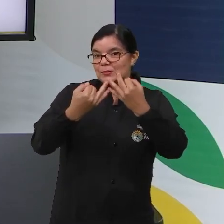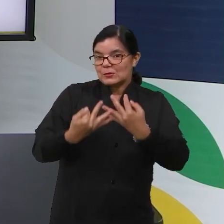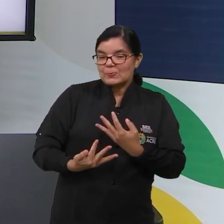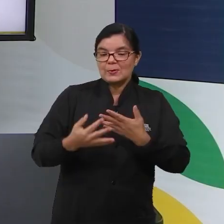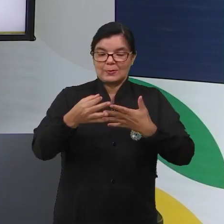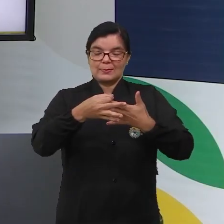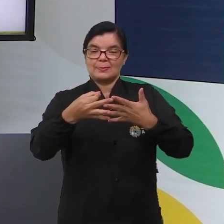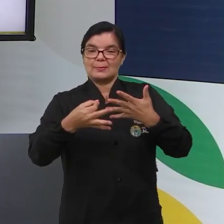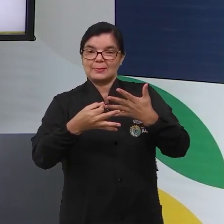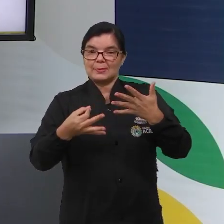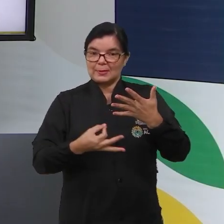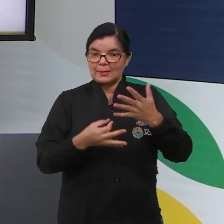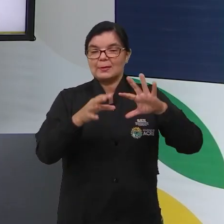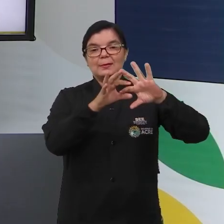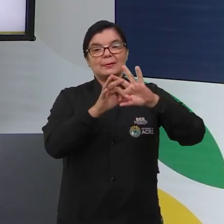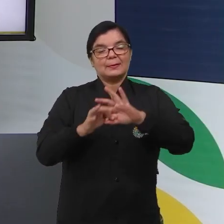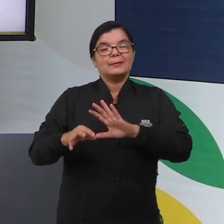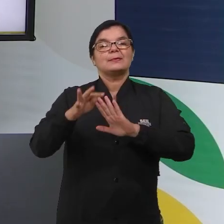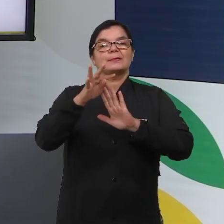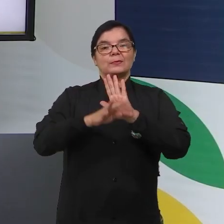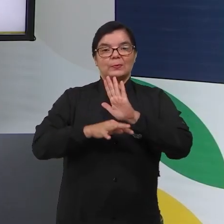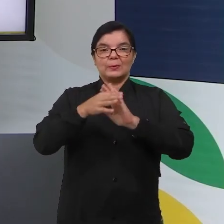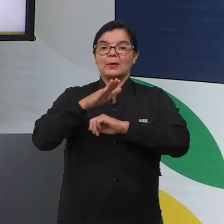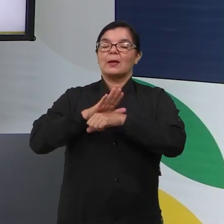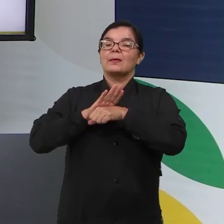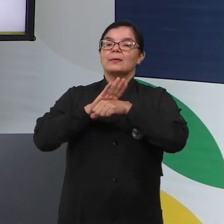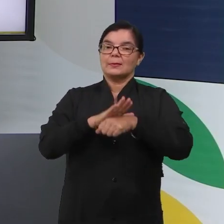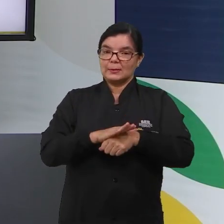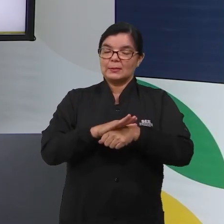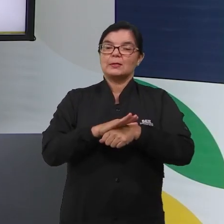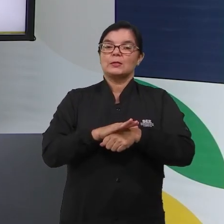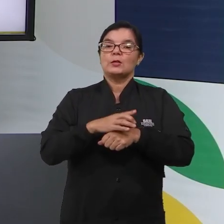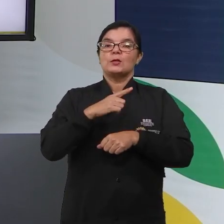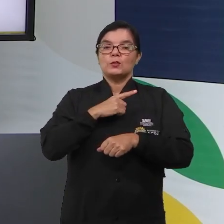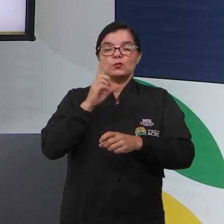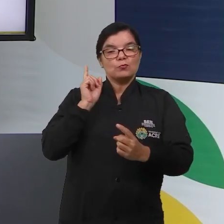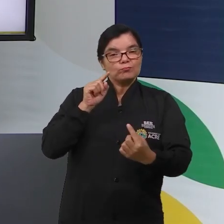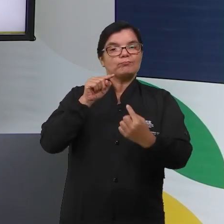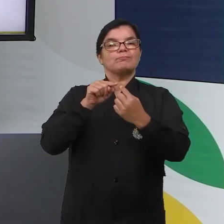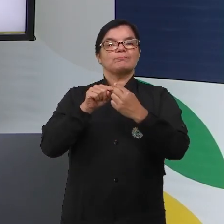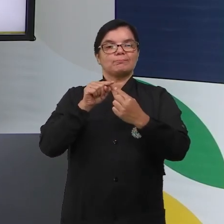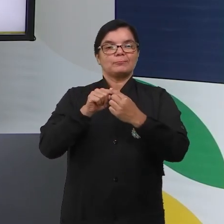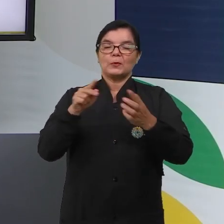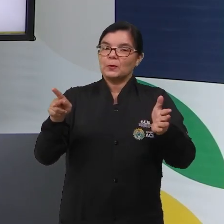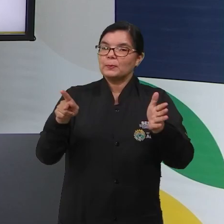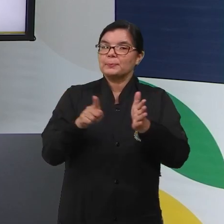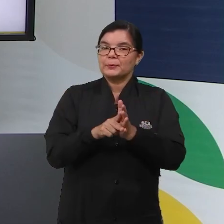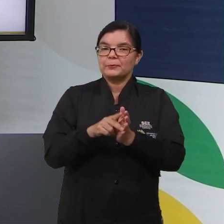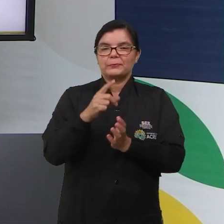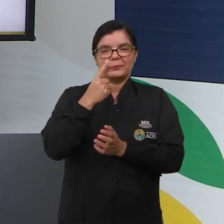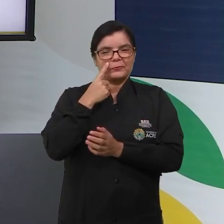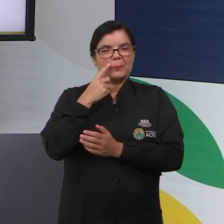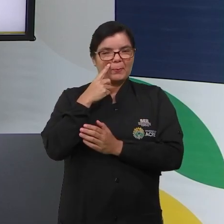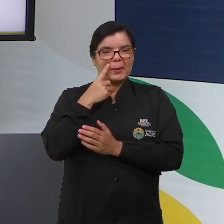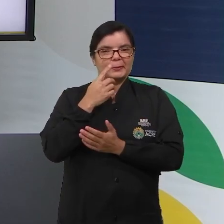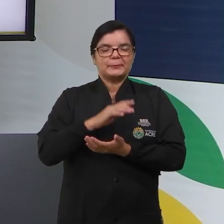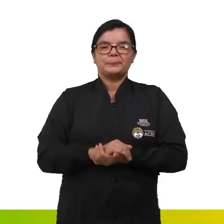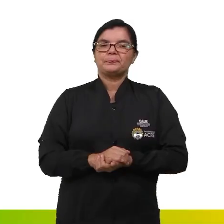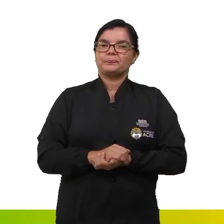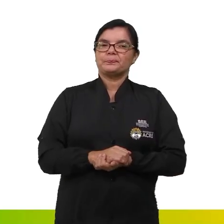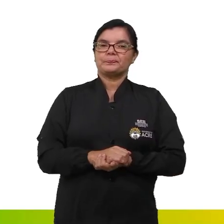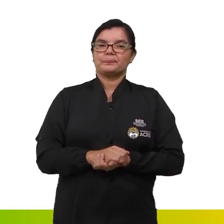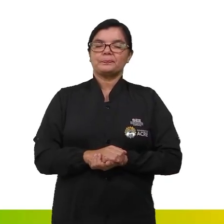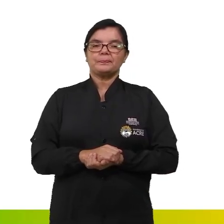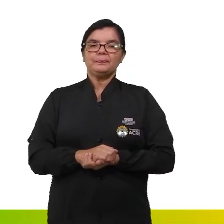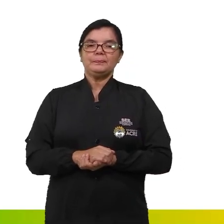os elementos de coesão textual contribuem para que se atinja o objetivo específico. Vamos ver lá o nosso comando da questão